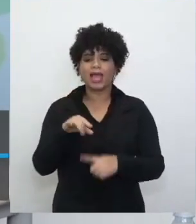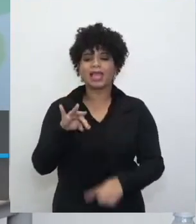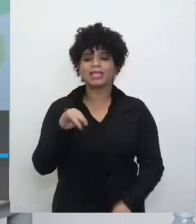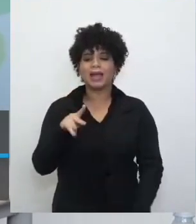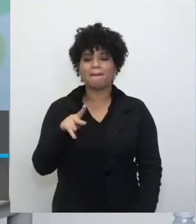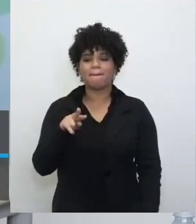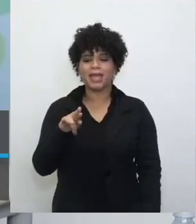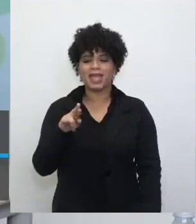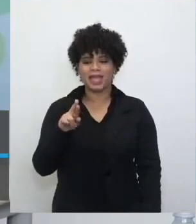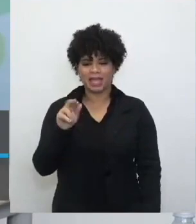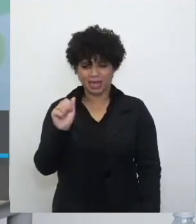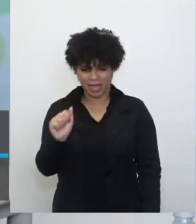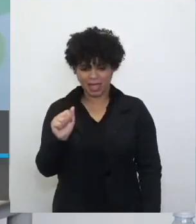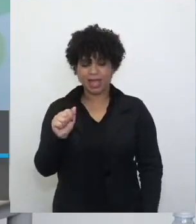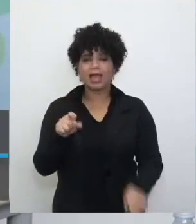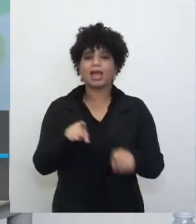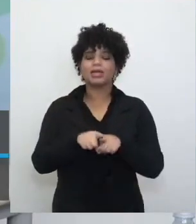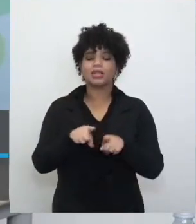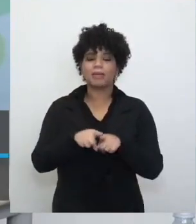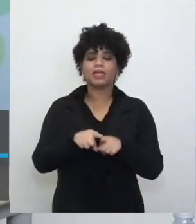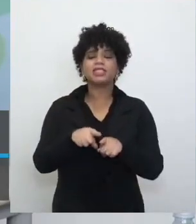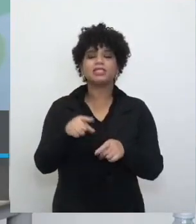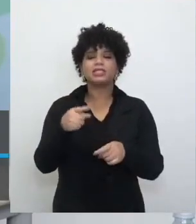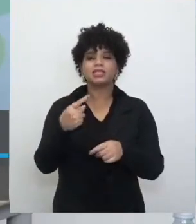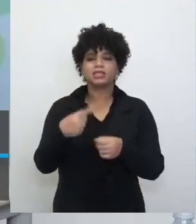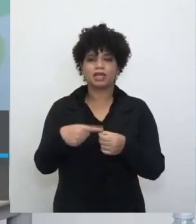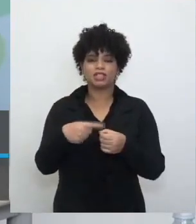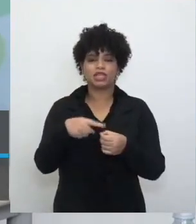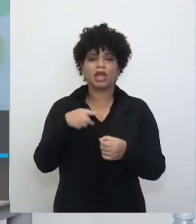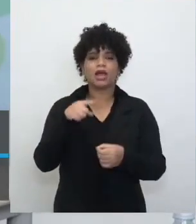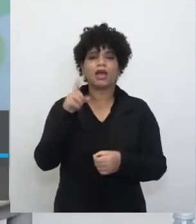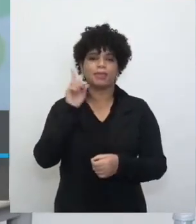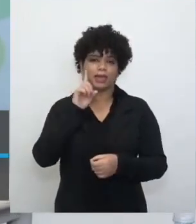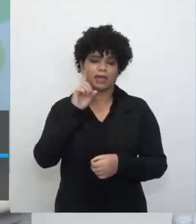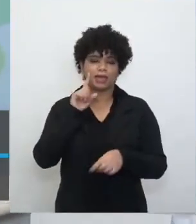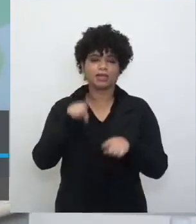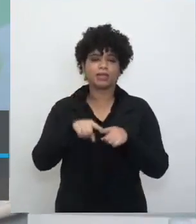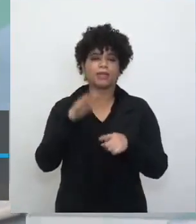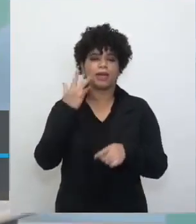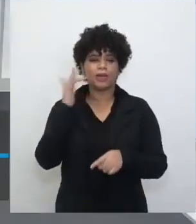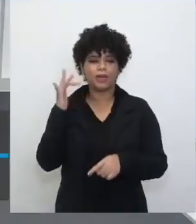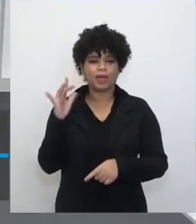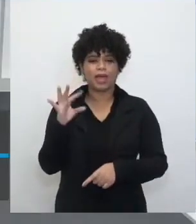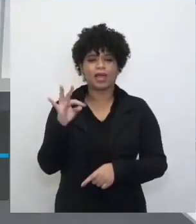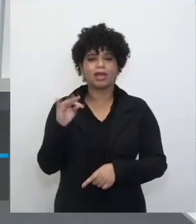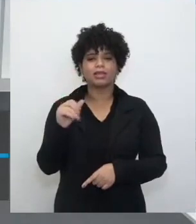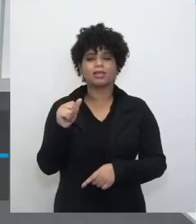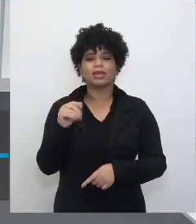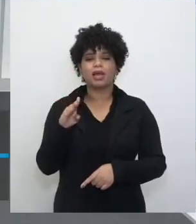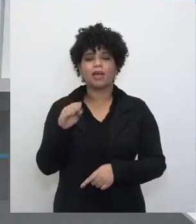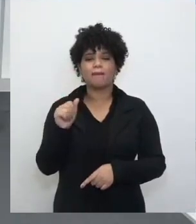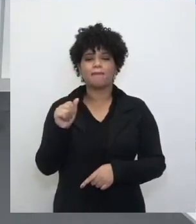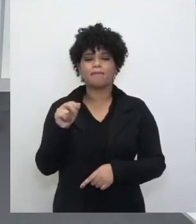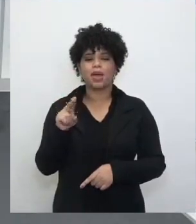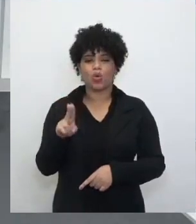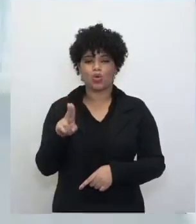de Itapecerica da Serra, de Americana, Dourado e Tambaú. Vamos lá? Então, vamos. Já anotamos o valor de K, que